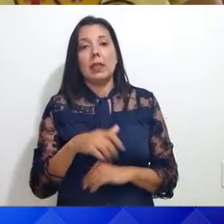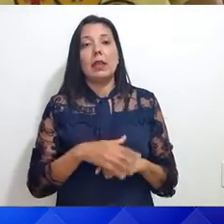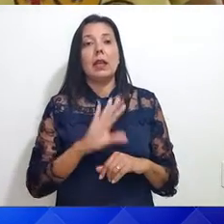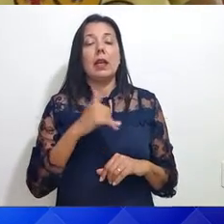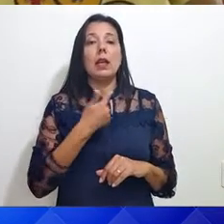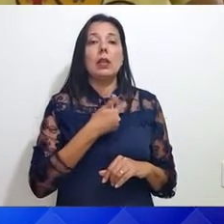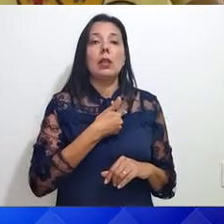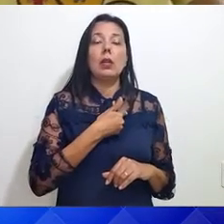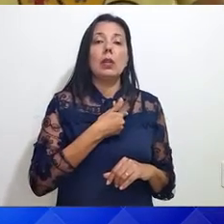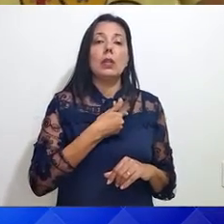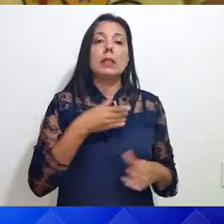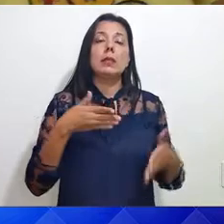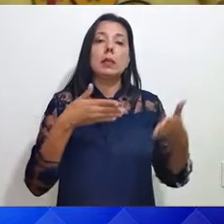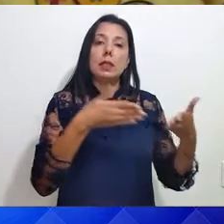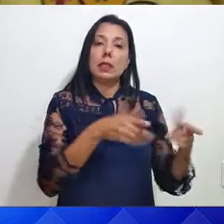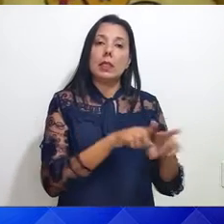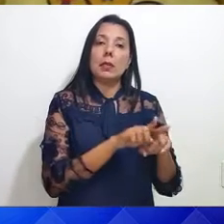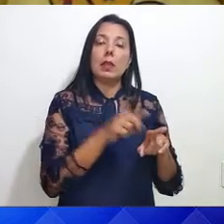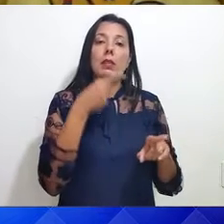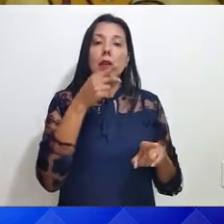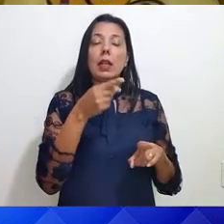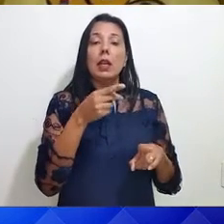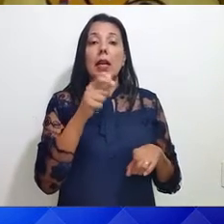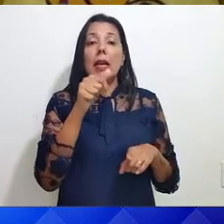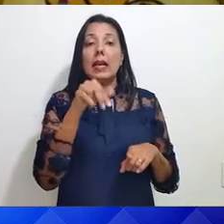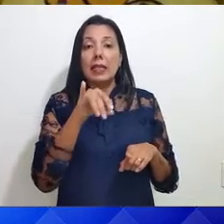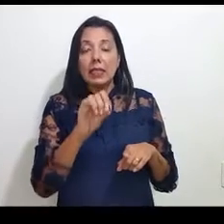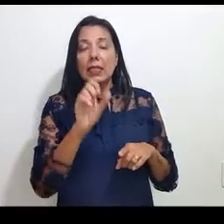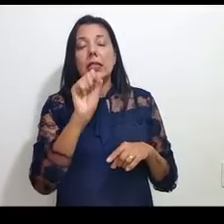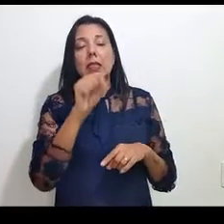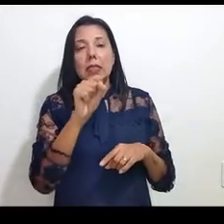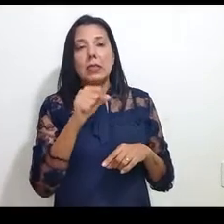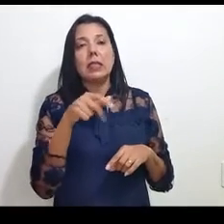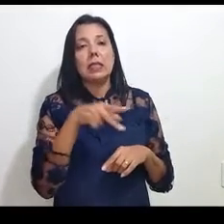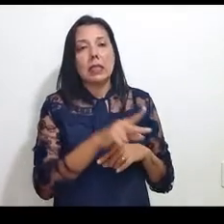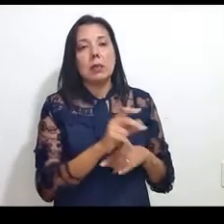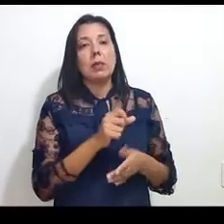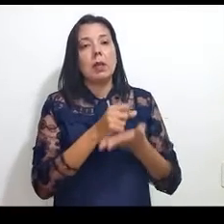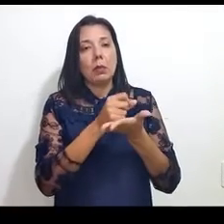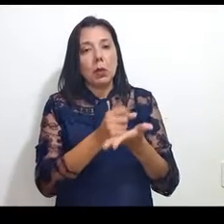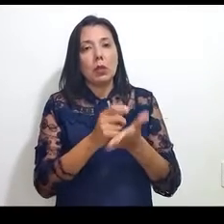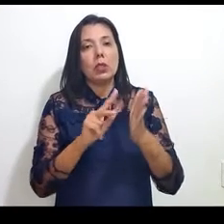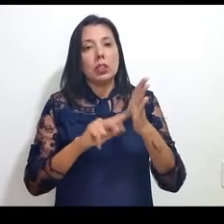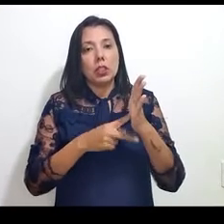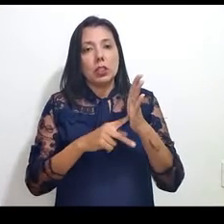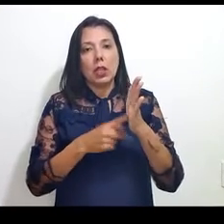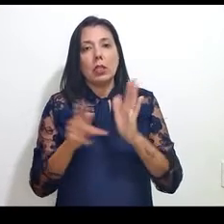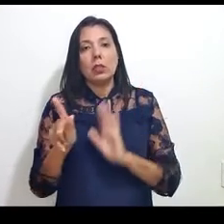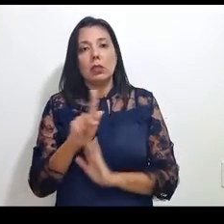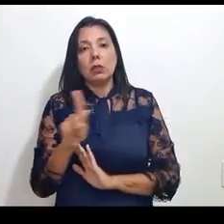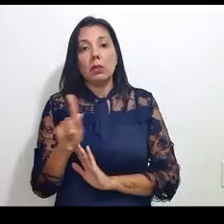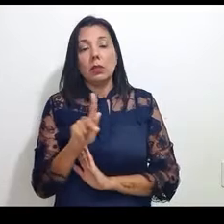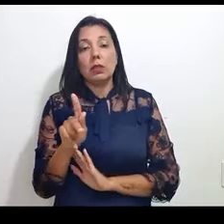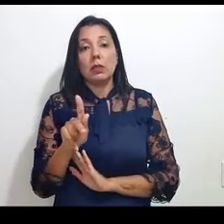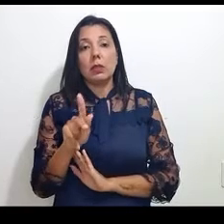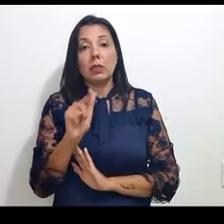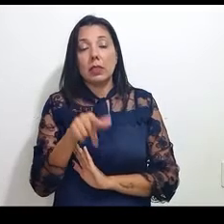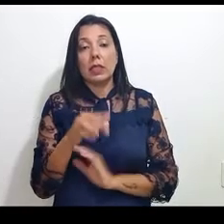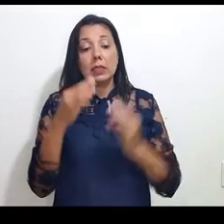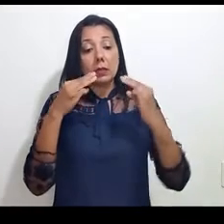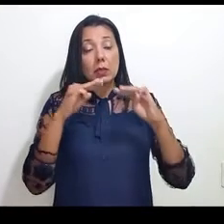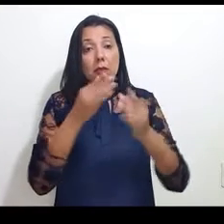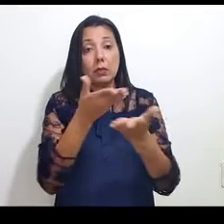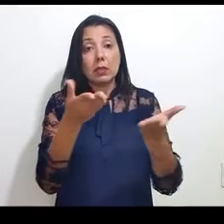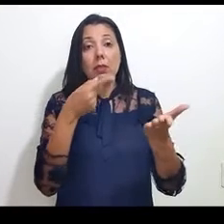na comunidade. E o Sindicato dos Professores aqui essa noite, nesse programa de Saber Viver, que foi uma